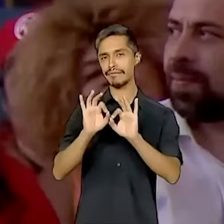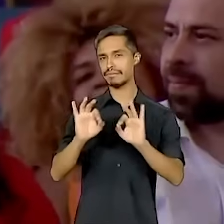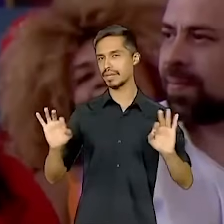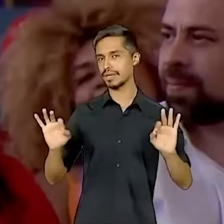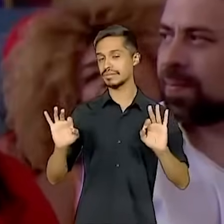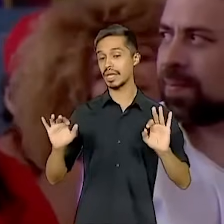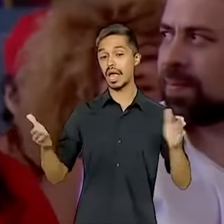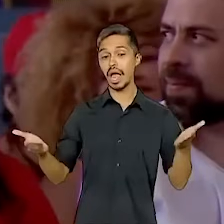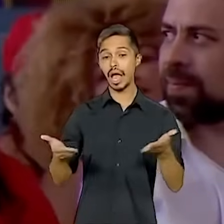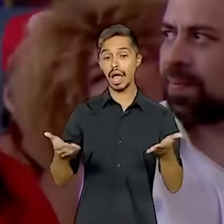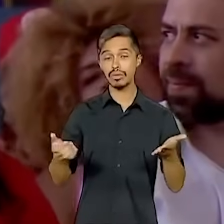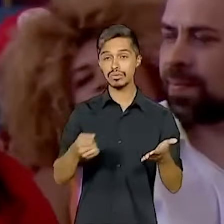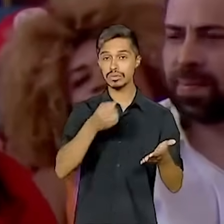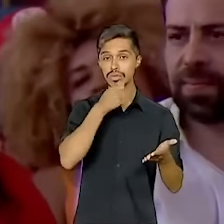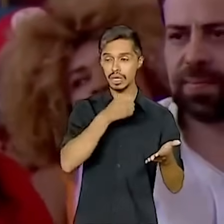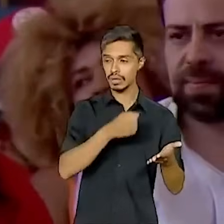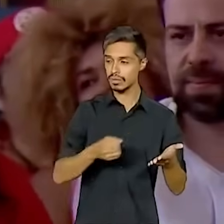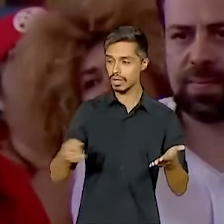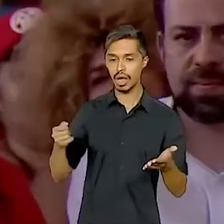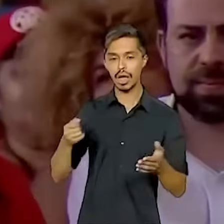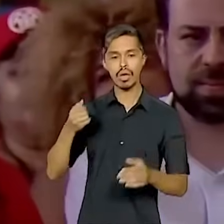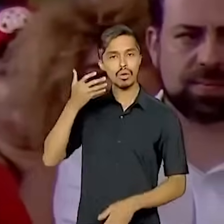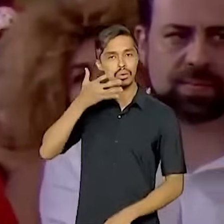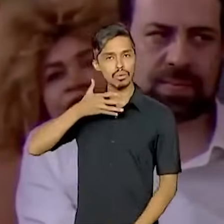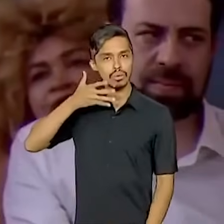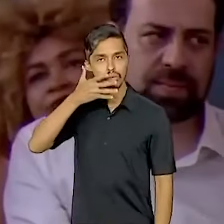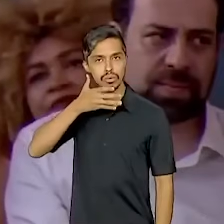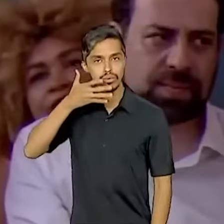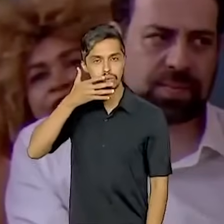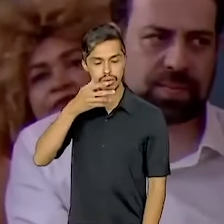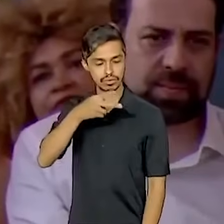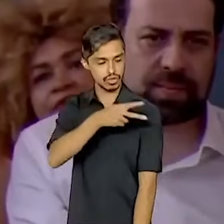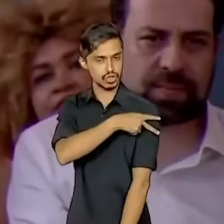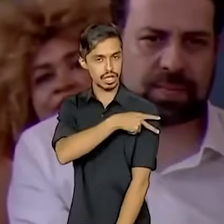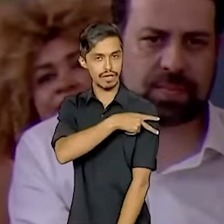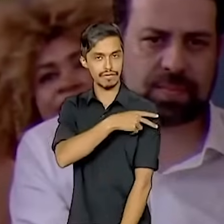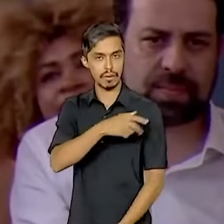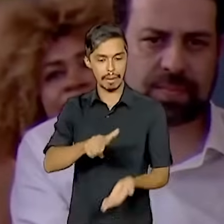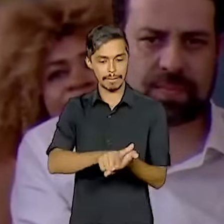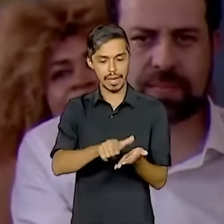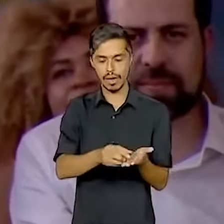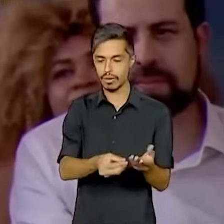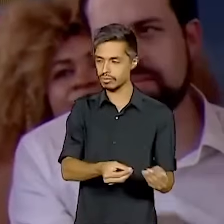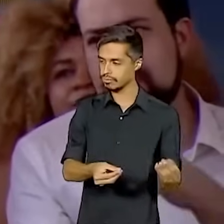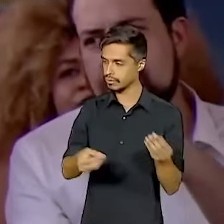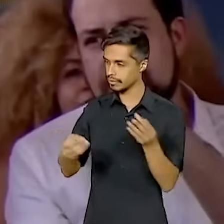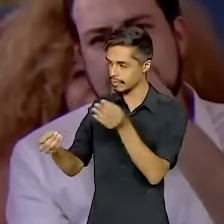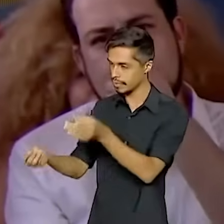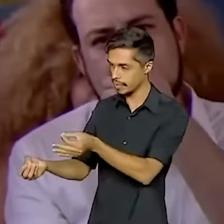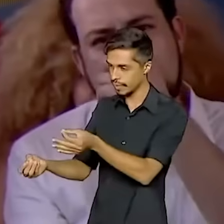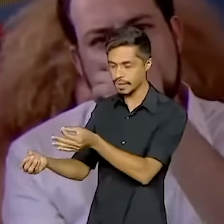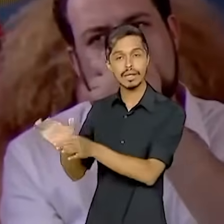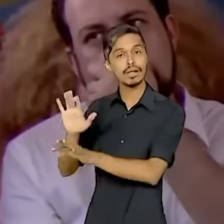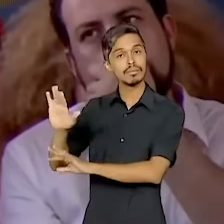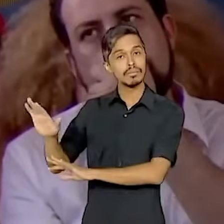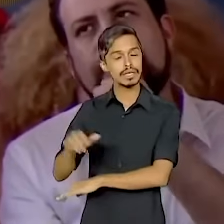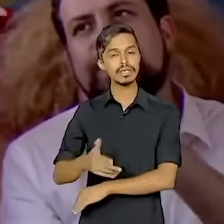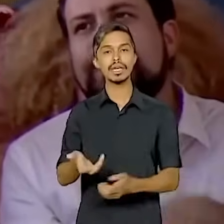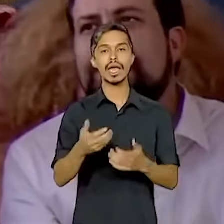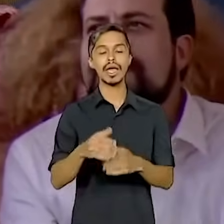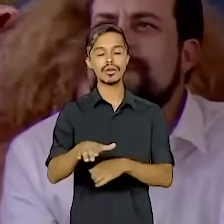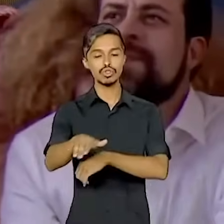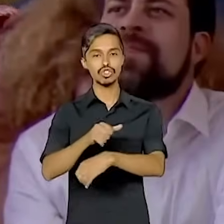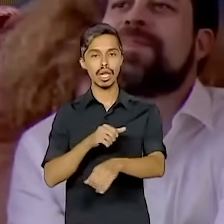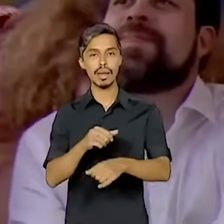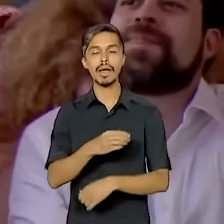eu devolvo ao chefe de cerimonial o papel. Eu queria dizer para vocês o seguinte, eu queria que viesse